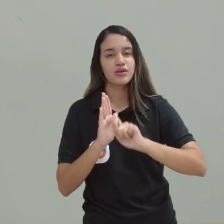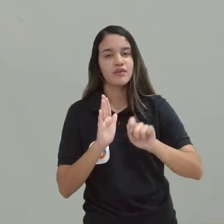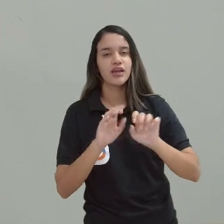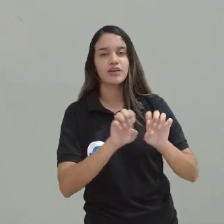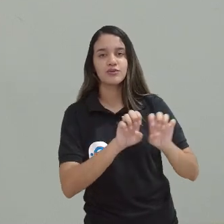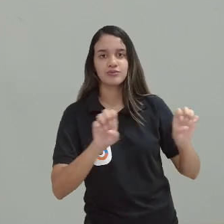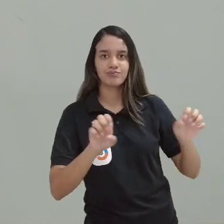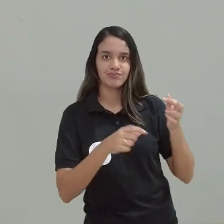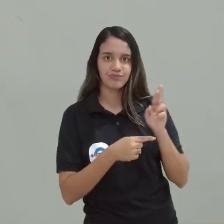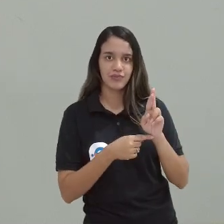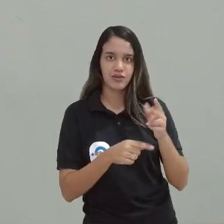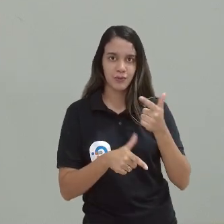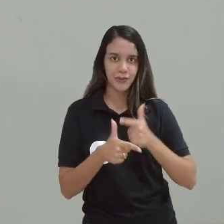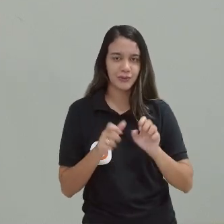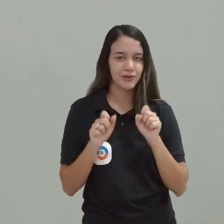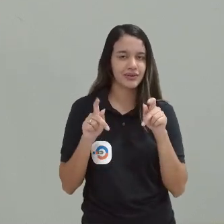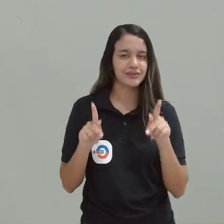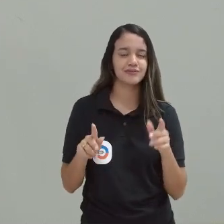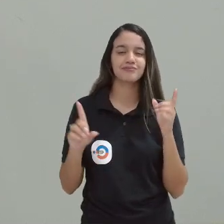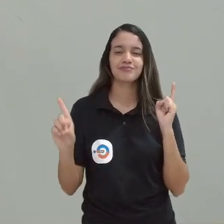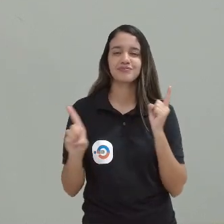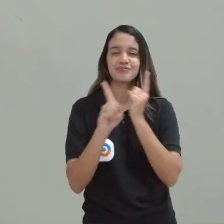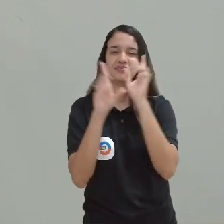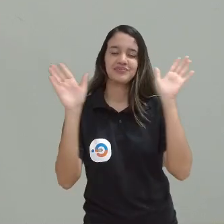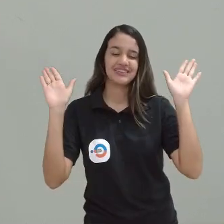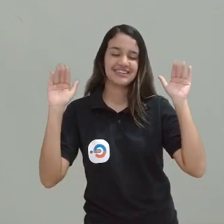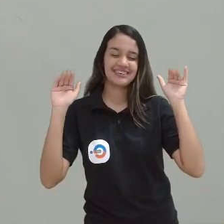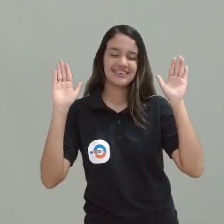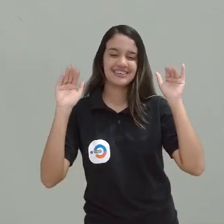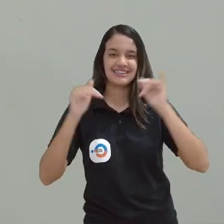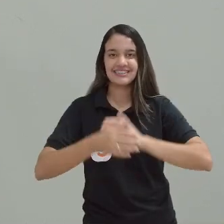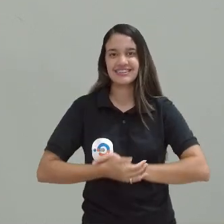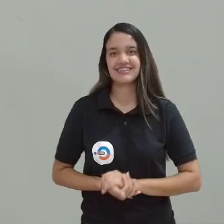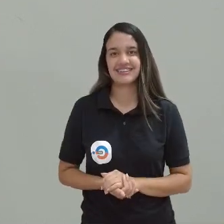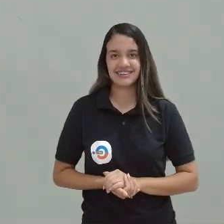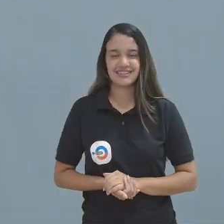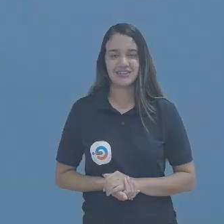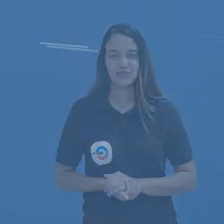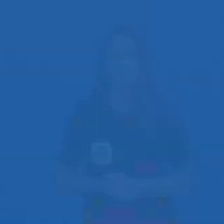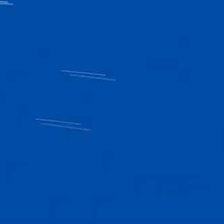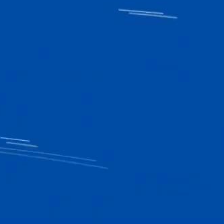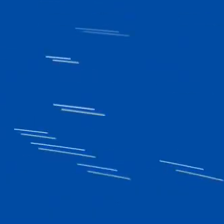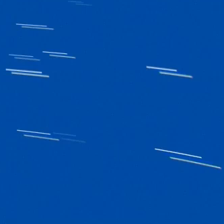que representa esse problema, ok? Então, tchau, tchau e até a próxima.